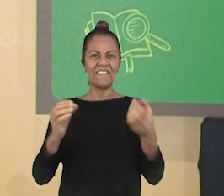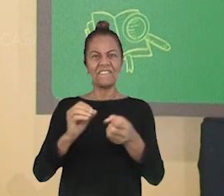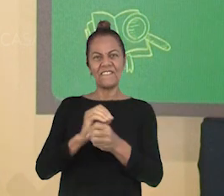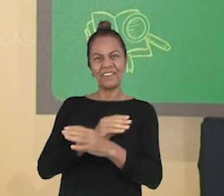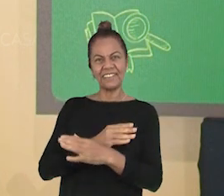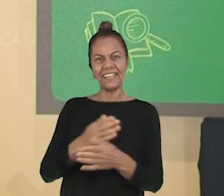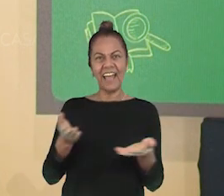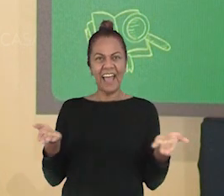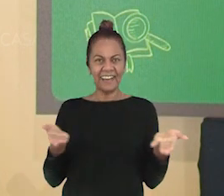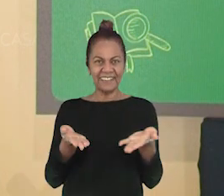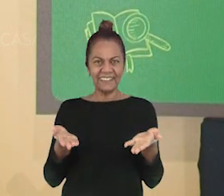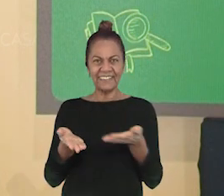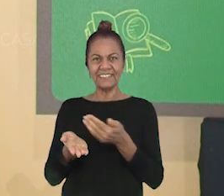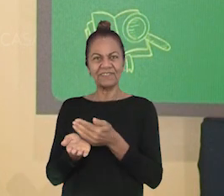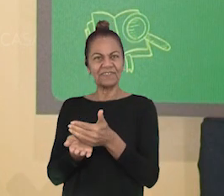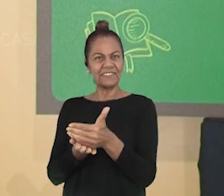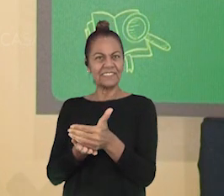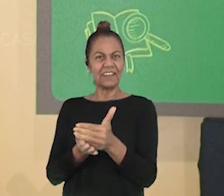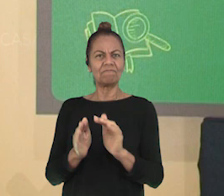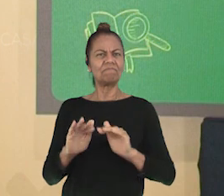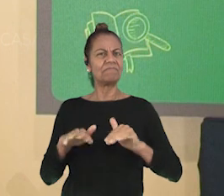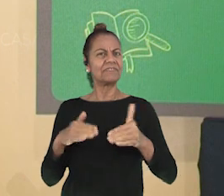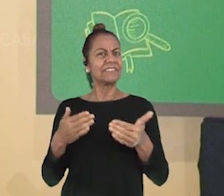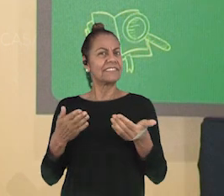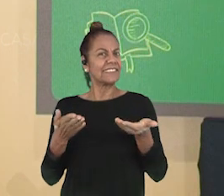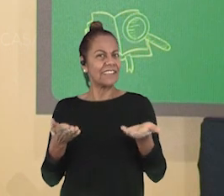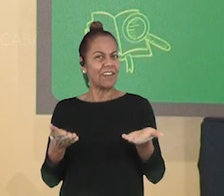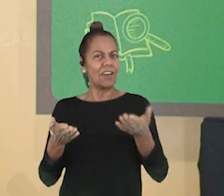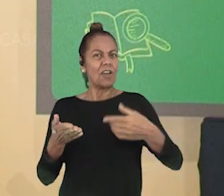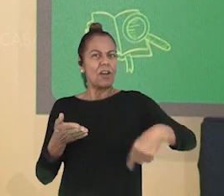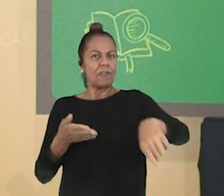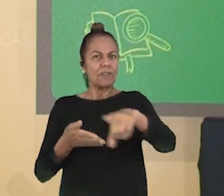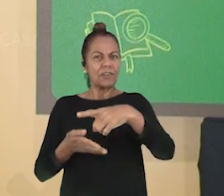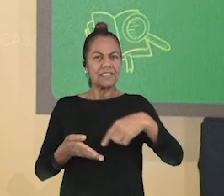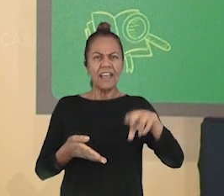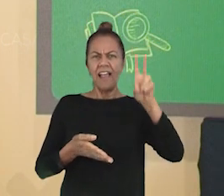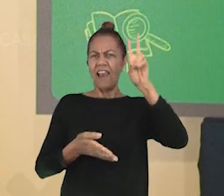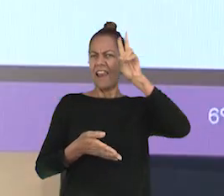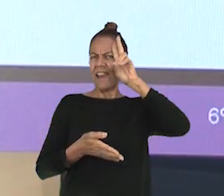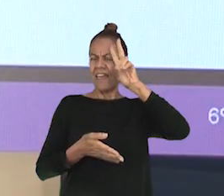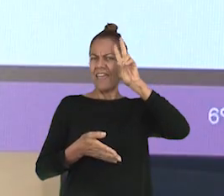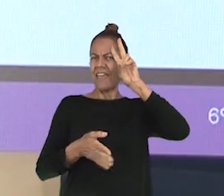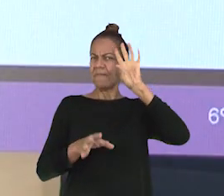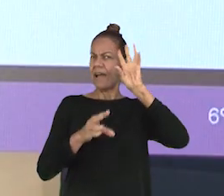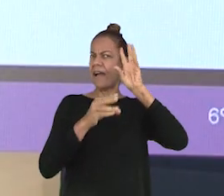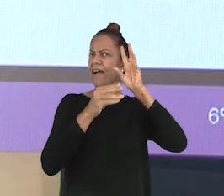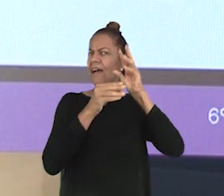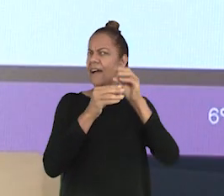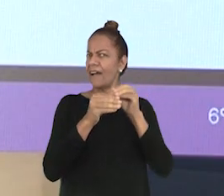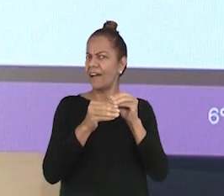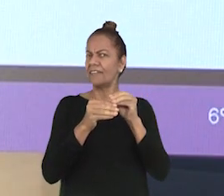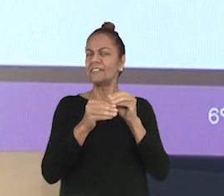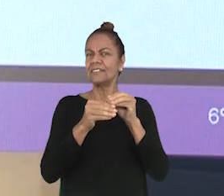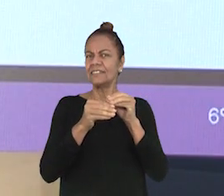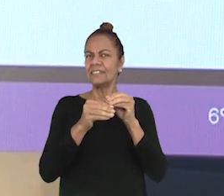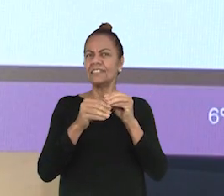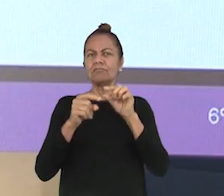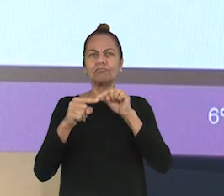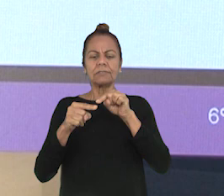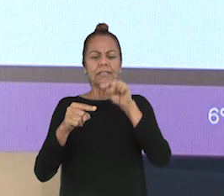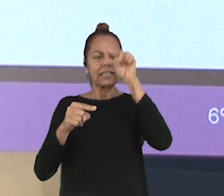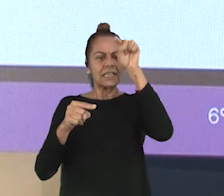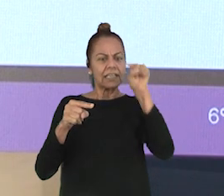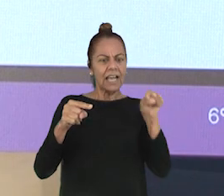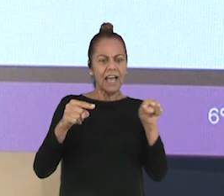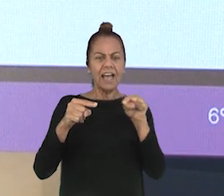ok? Apresentações feitas. Agora sim, turma, vamos lá? E aí, vocês se recordam